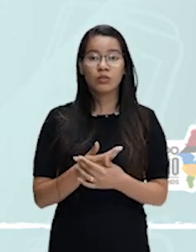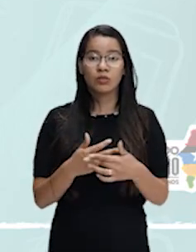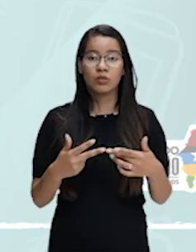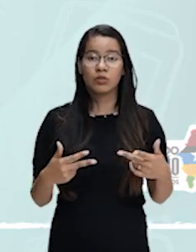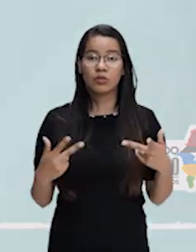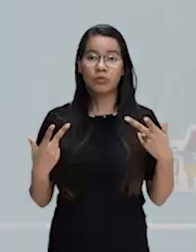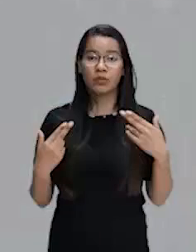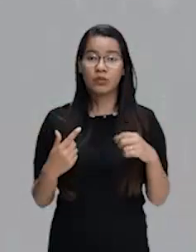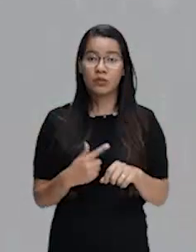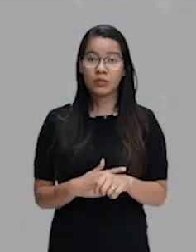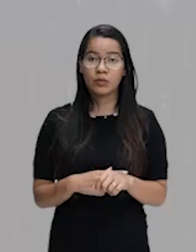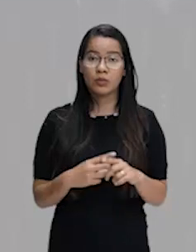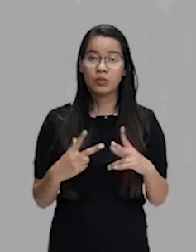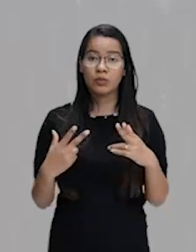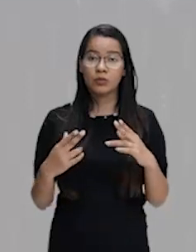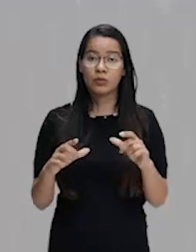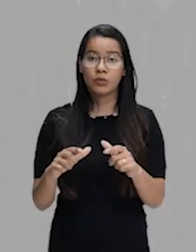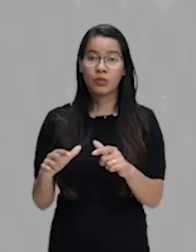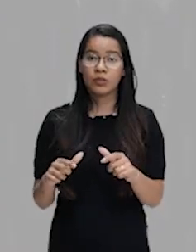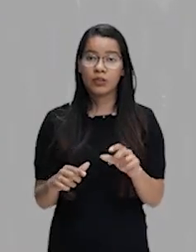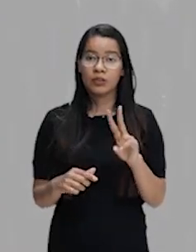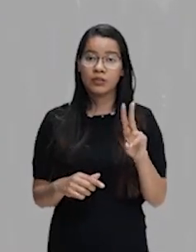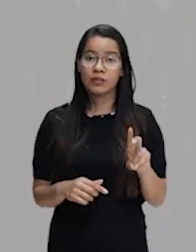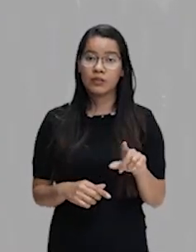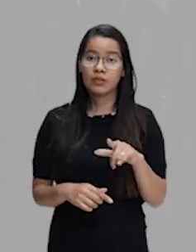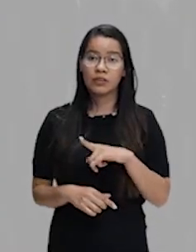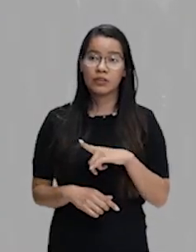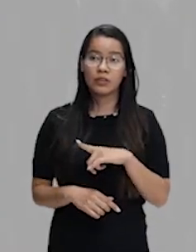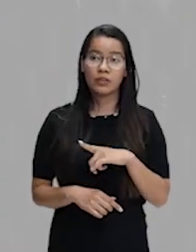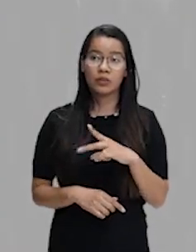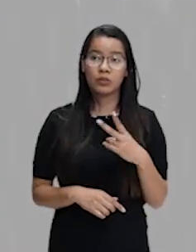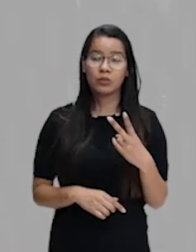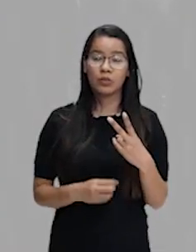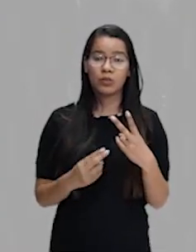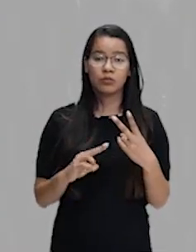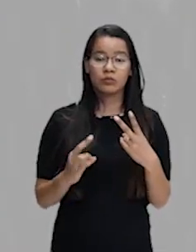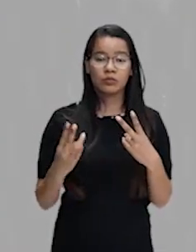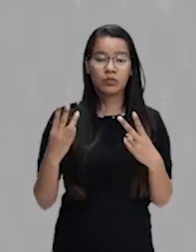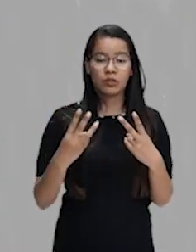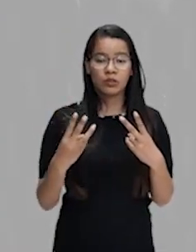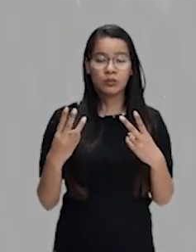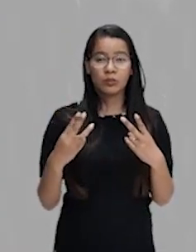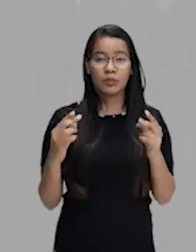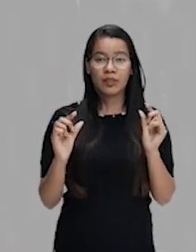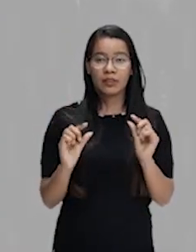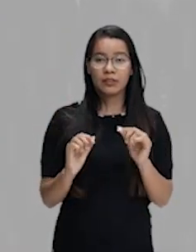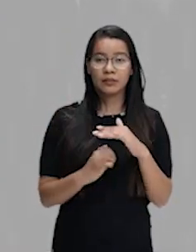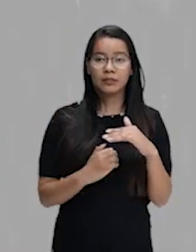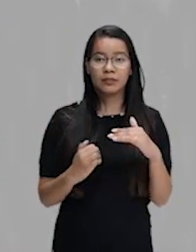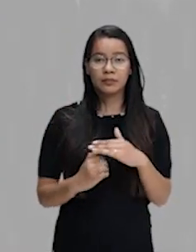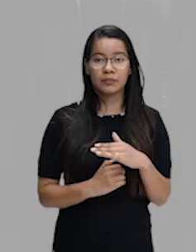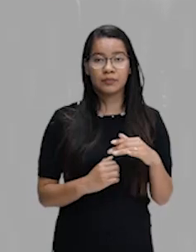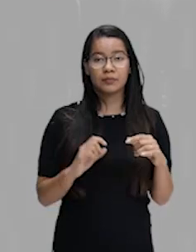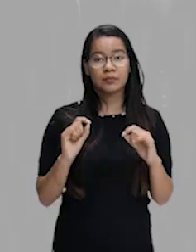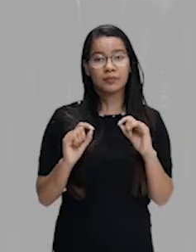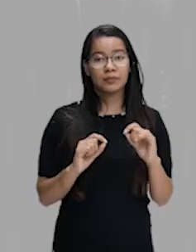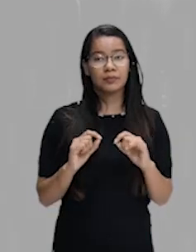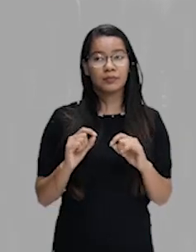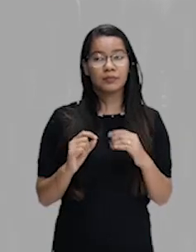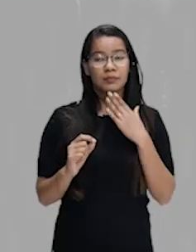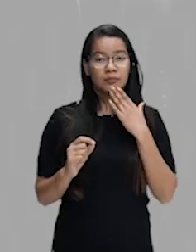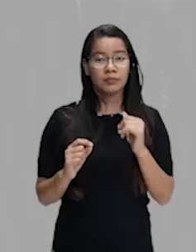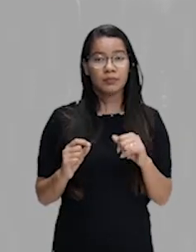lugar. E aí você tem, às vezes, 2 ou 3 microempresas que alugam o mesmo espaço, né, a